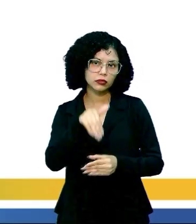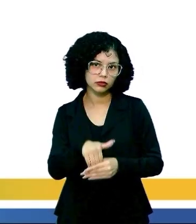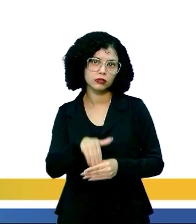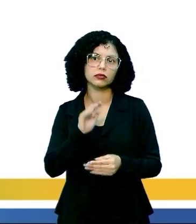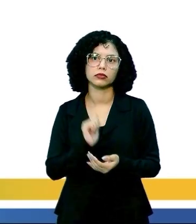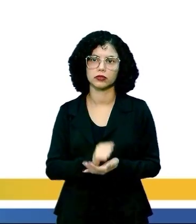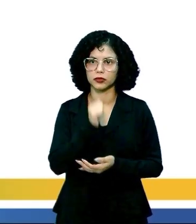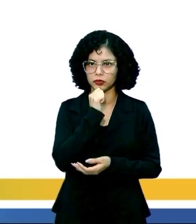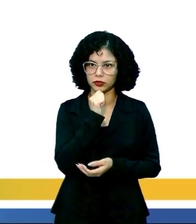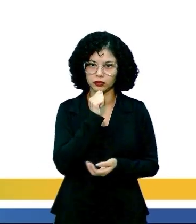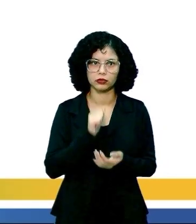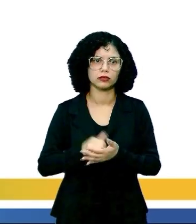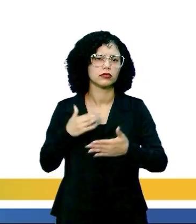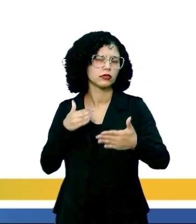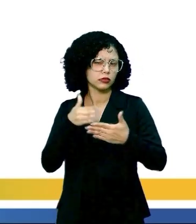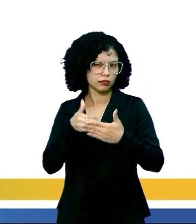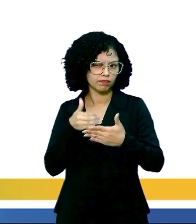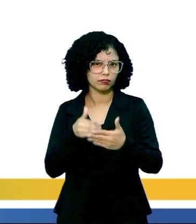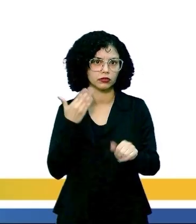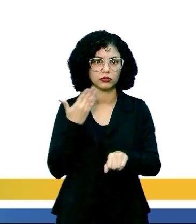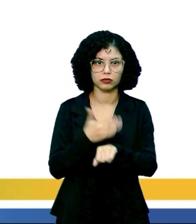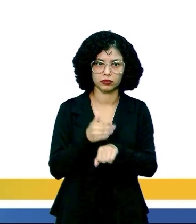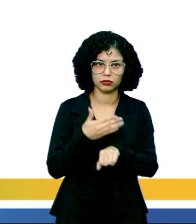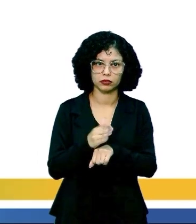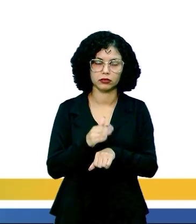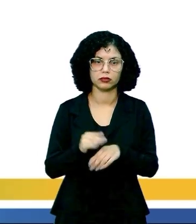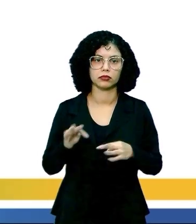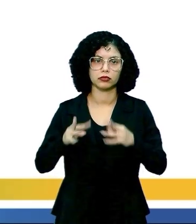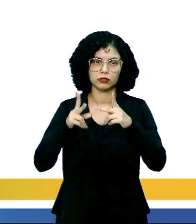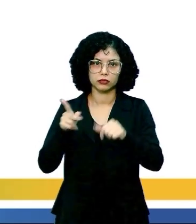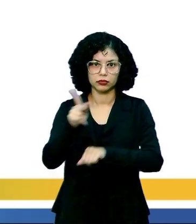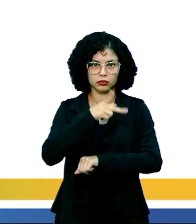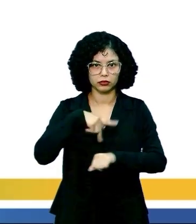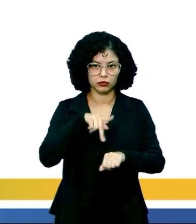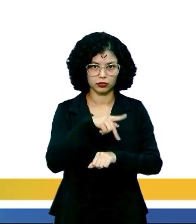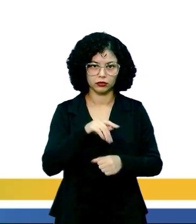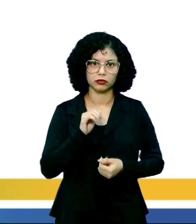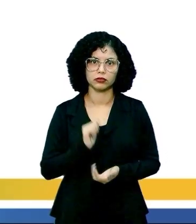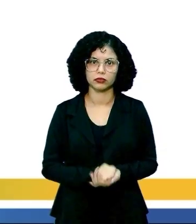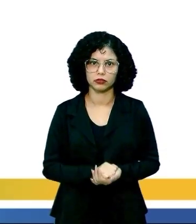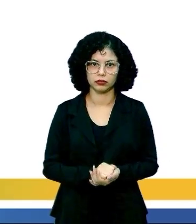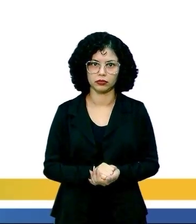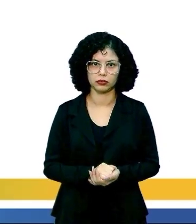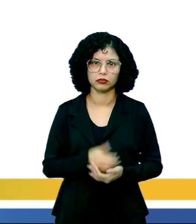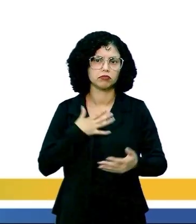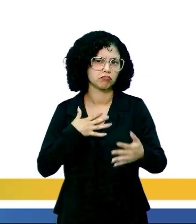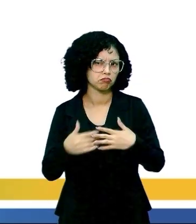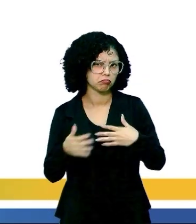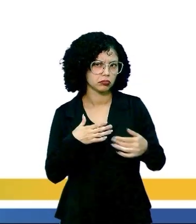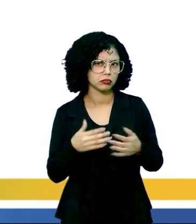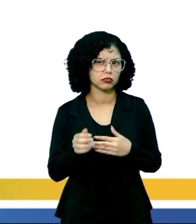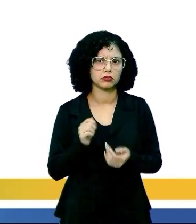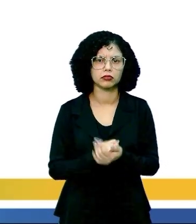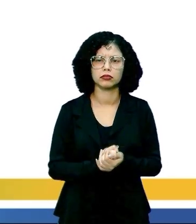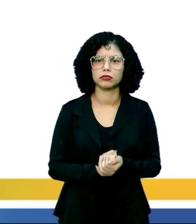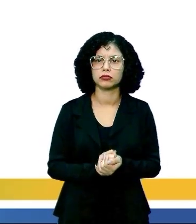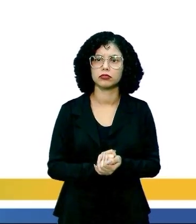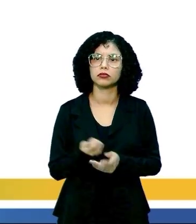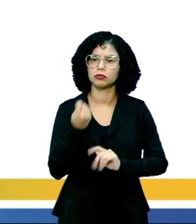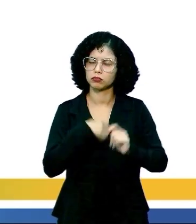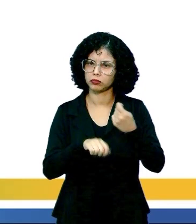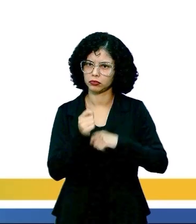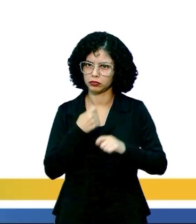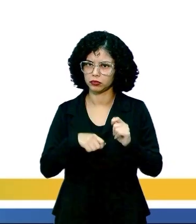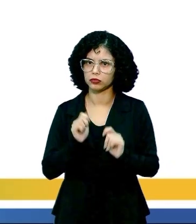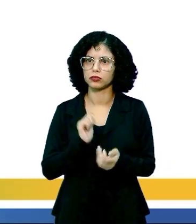política ainda é extremamente limitada em praticamente todos os países,